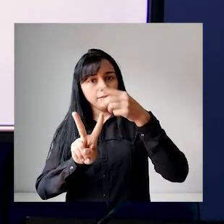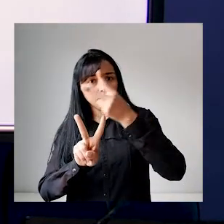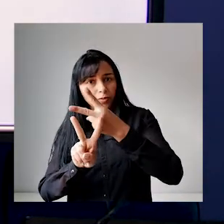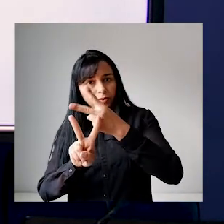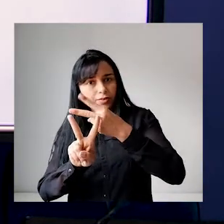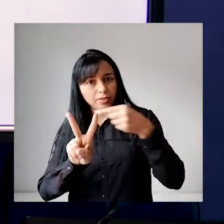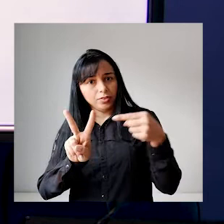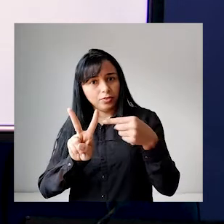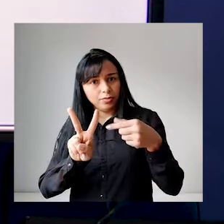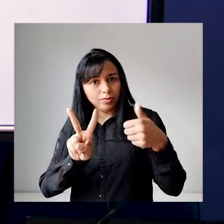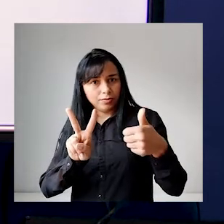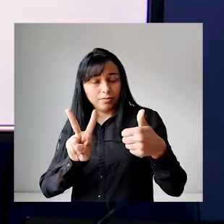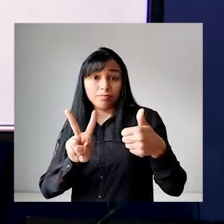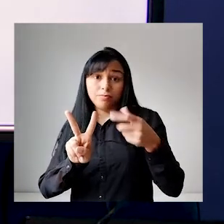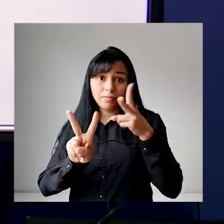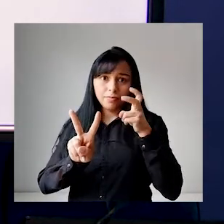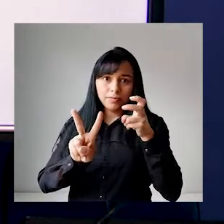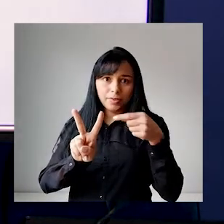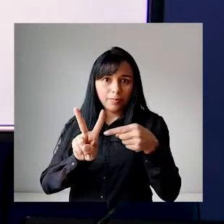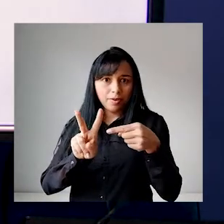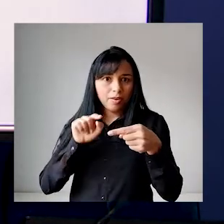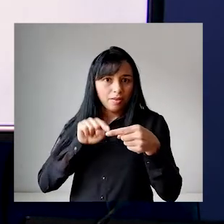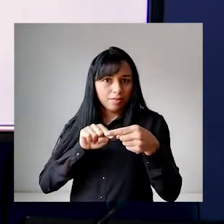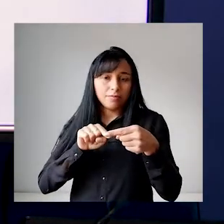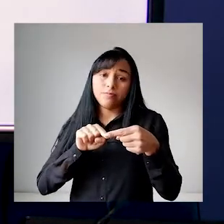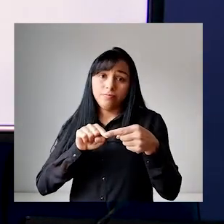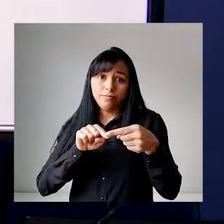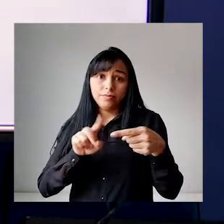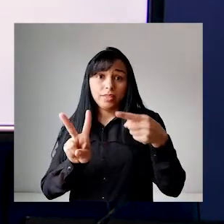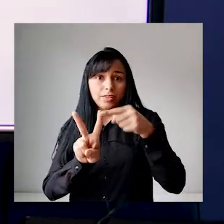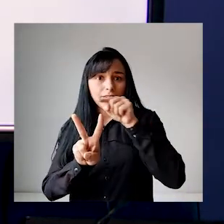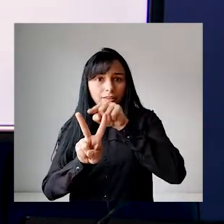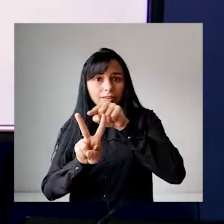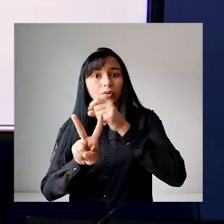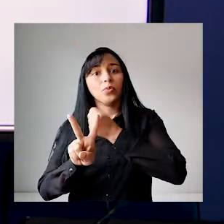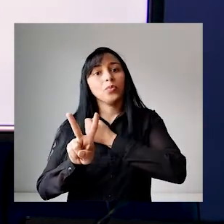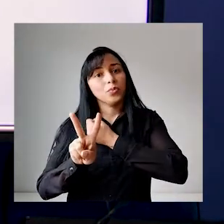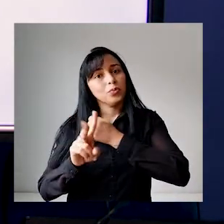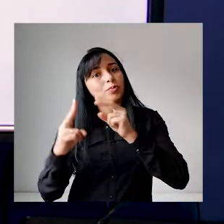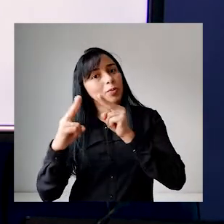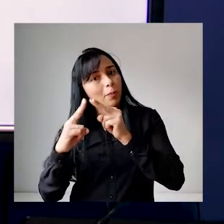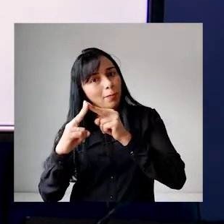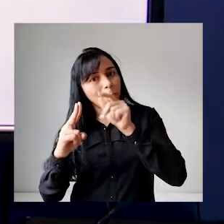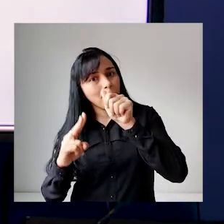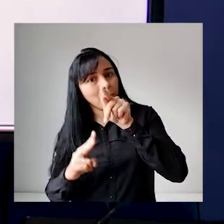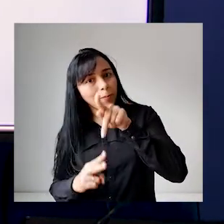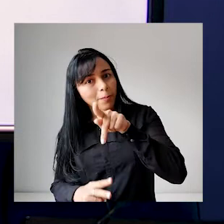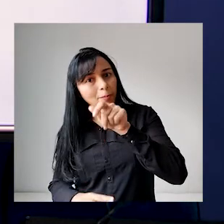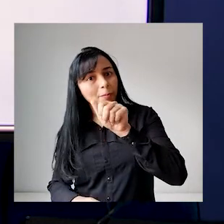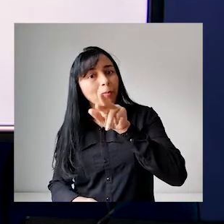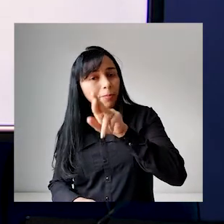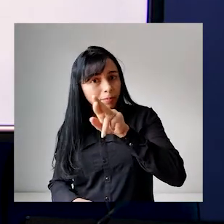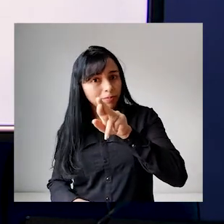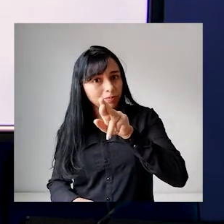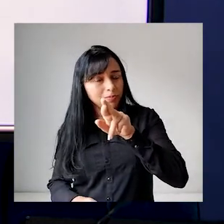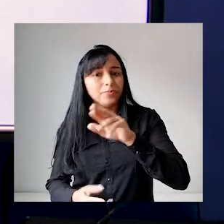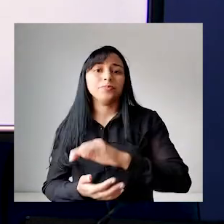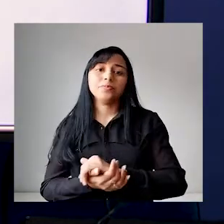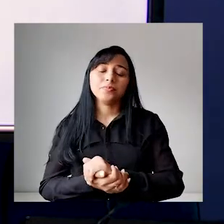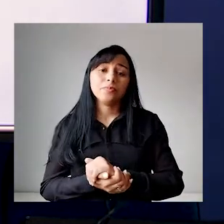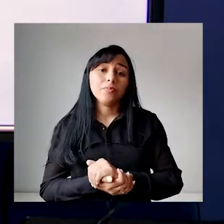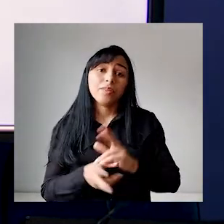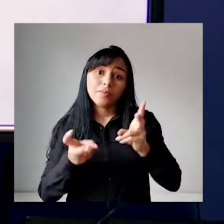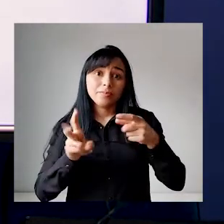raiz quadrada, a gente viu que não dá para definir uma raiz com radicando negativo quando esse índice é um